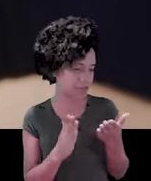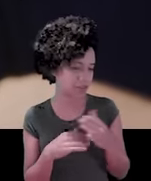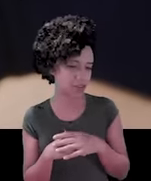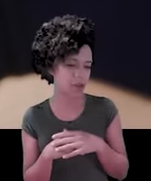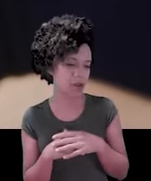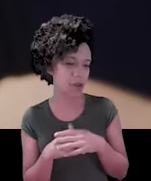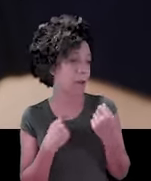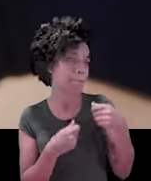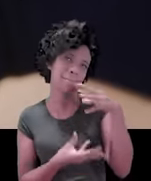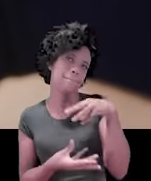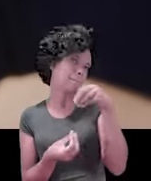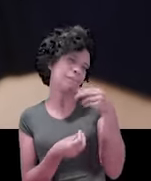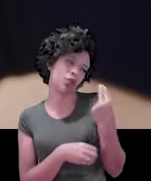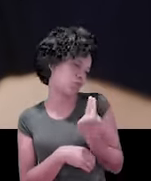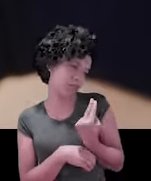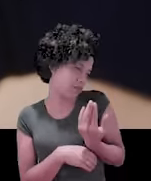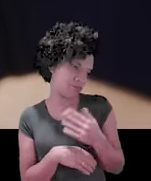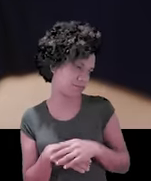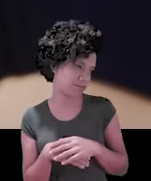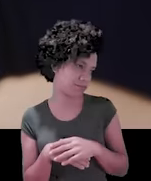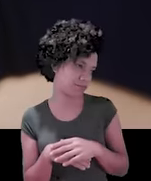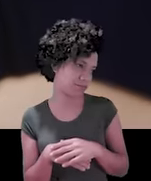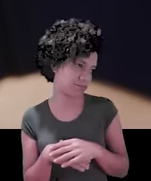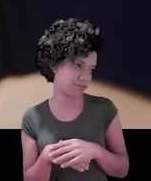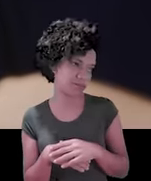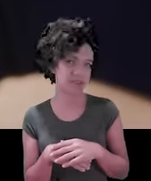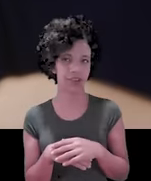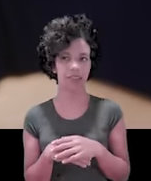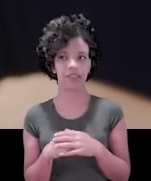eu vou ter que falar tipo de folhagem a senhora não tem jeito porque